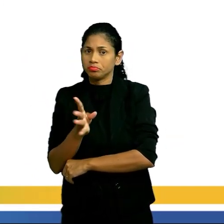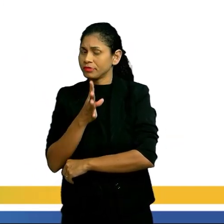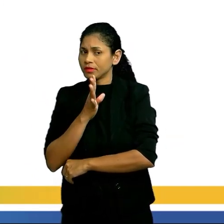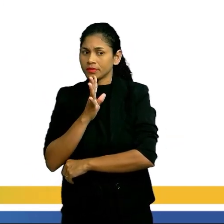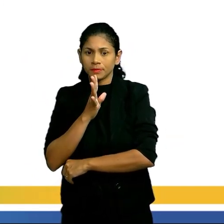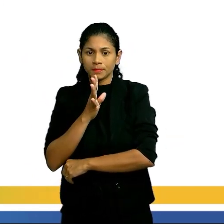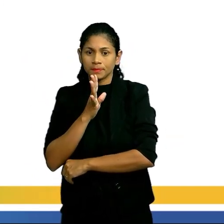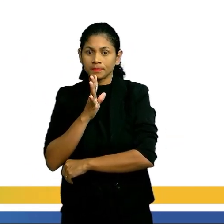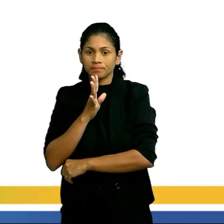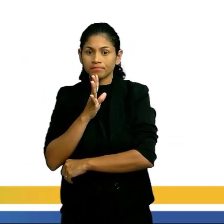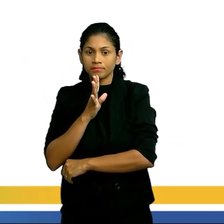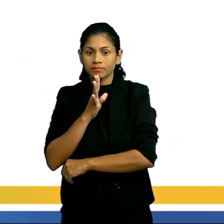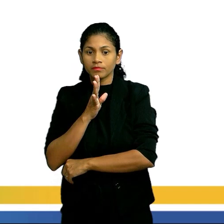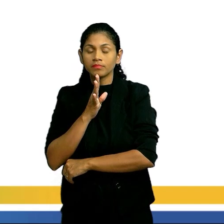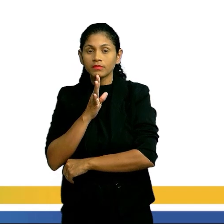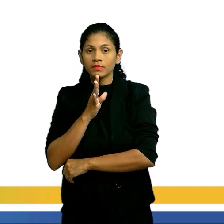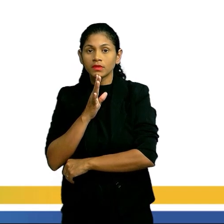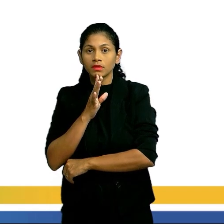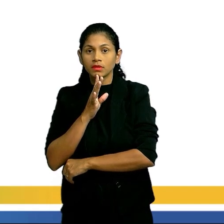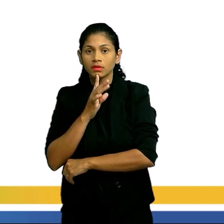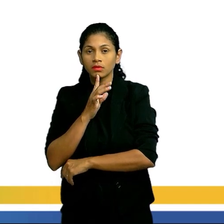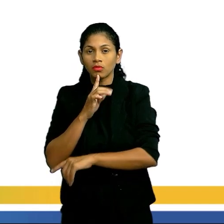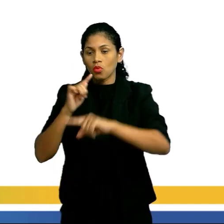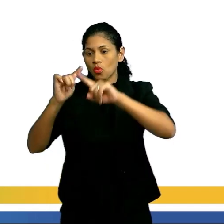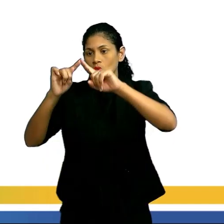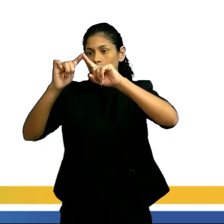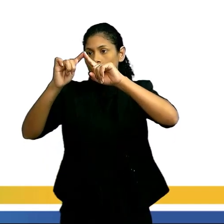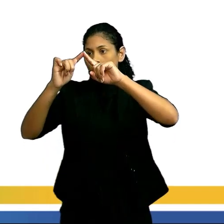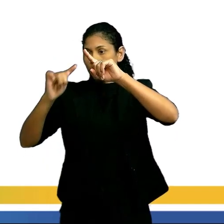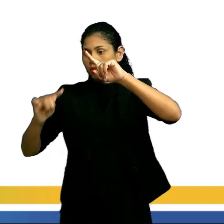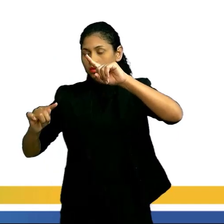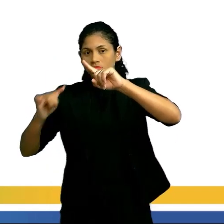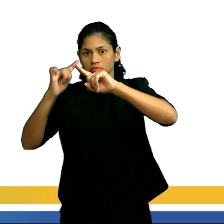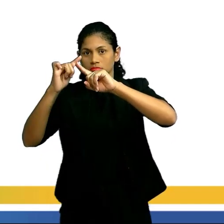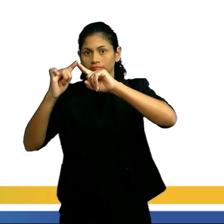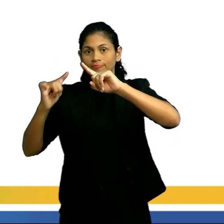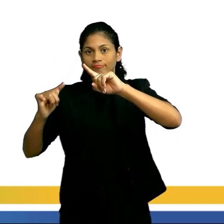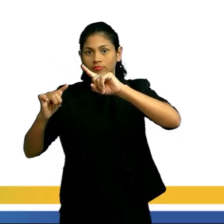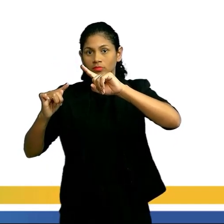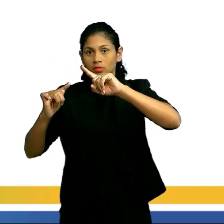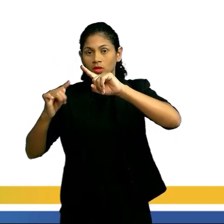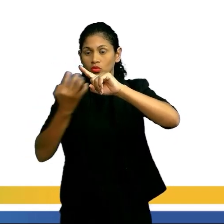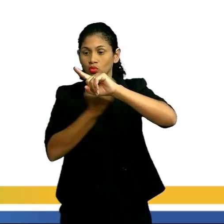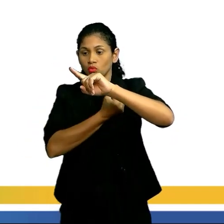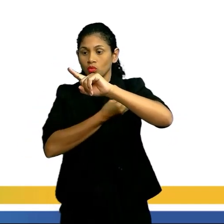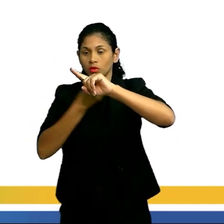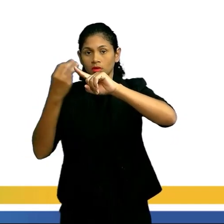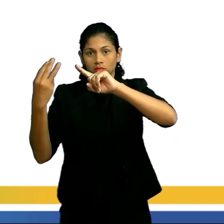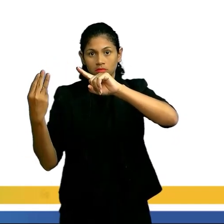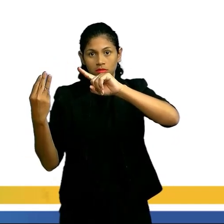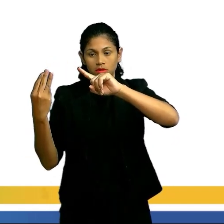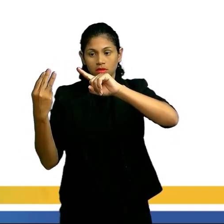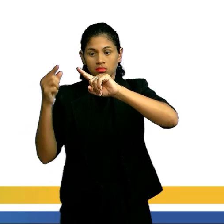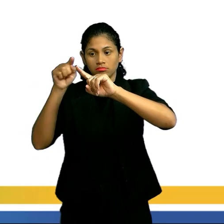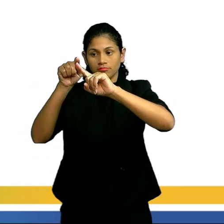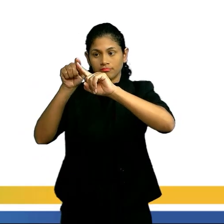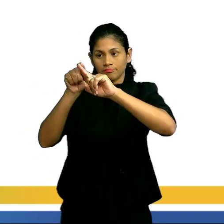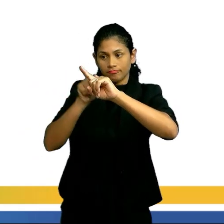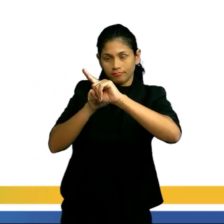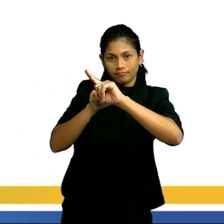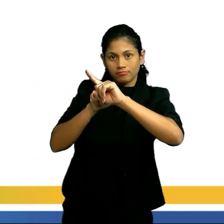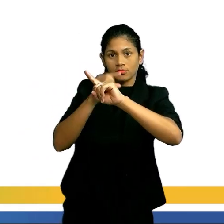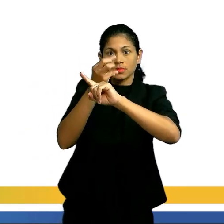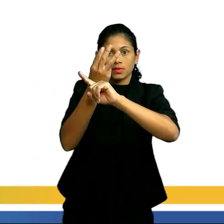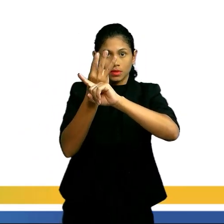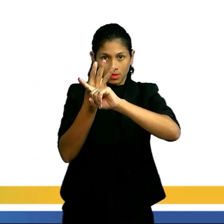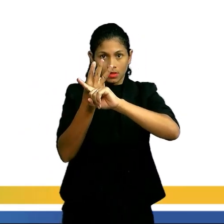é a hipotenusa e a gente sabe que todos eles medem 3. Aqui a gente tem